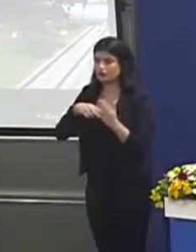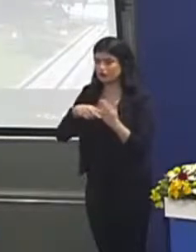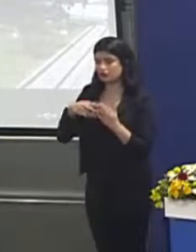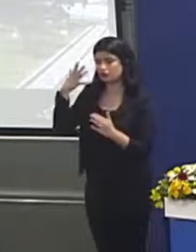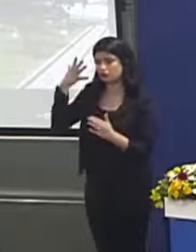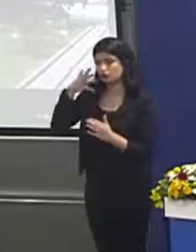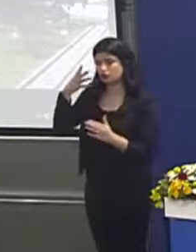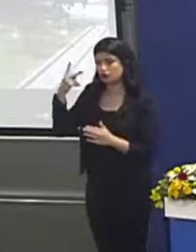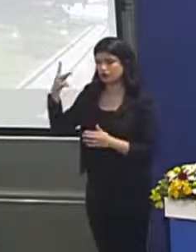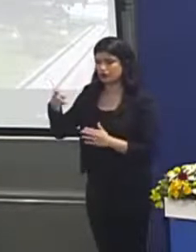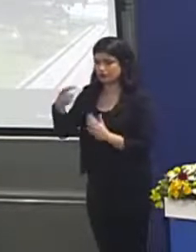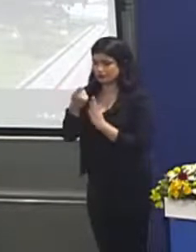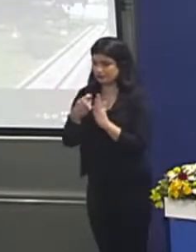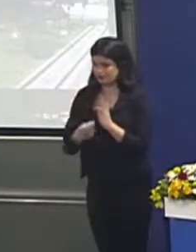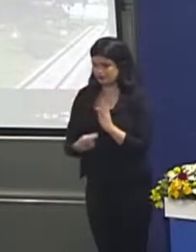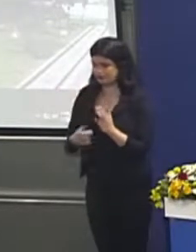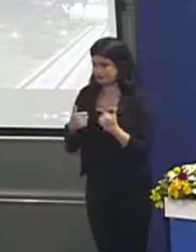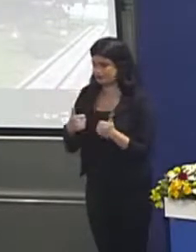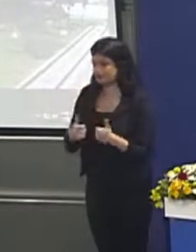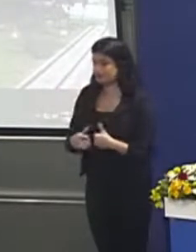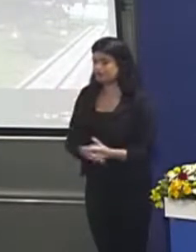tá? Como ela escreveu.